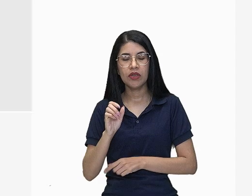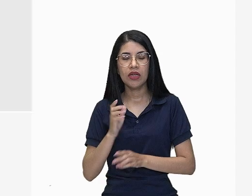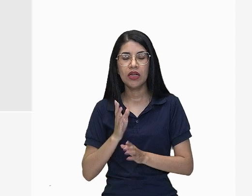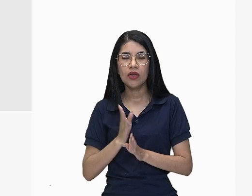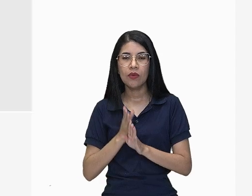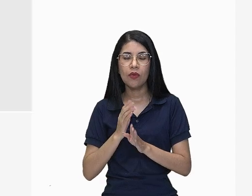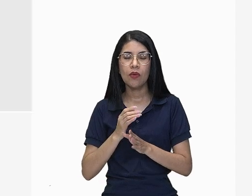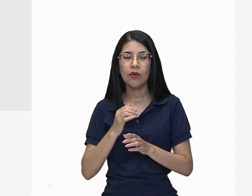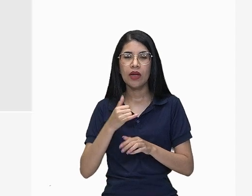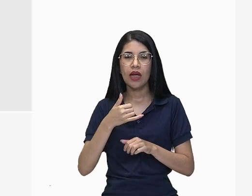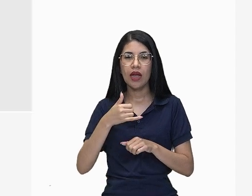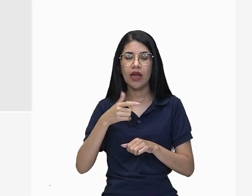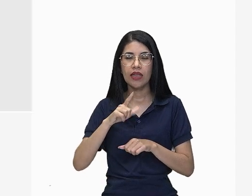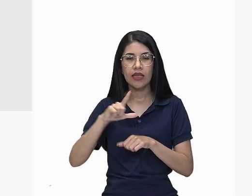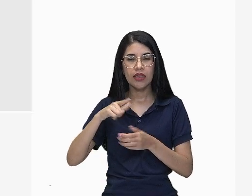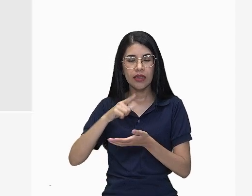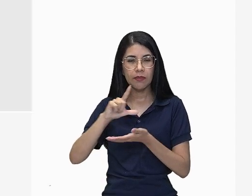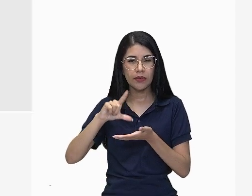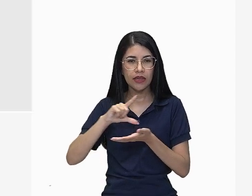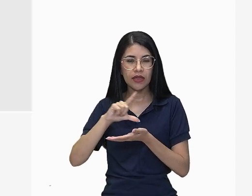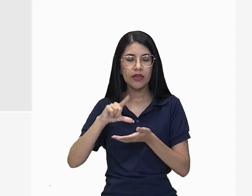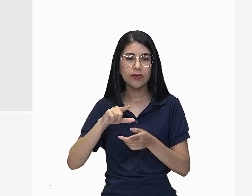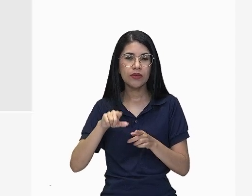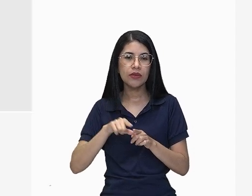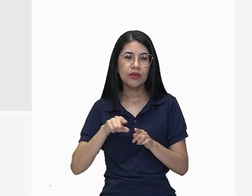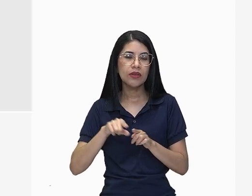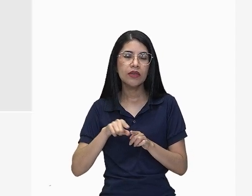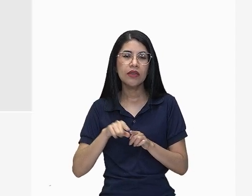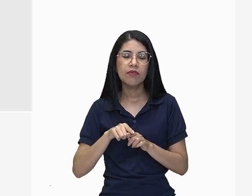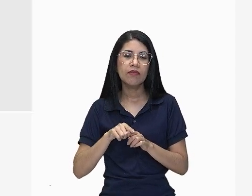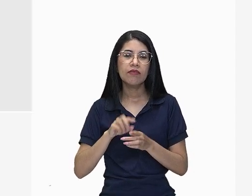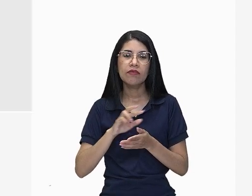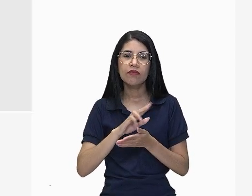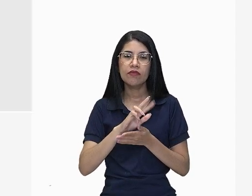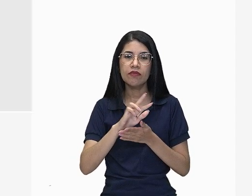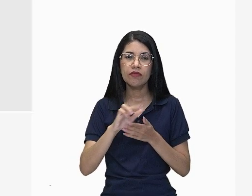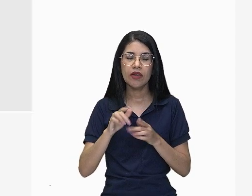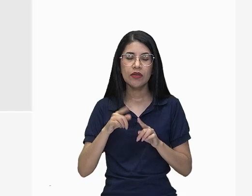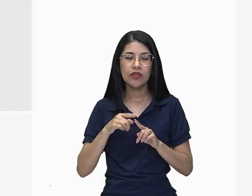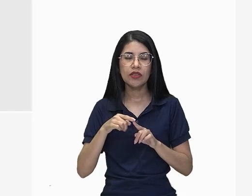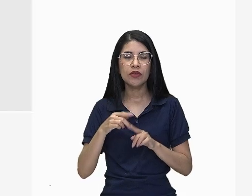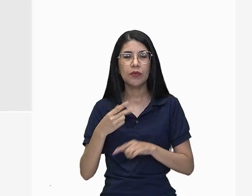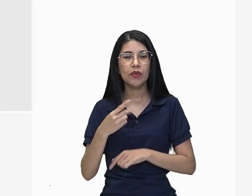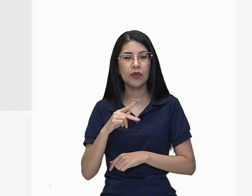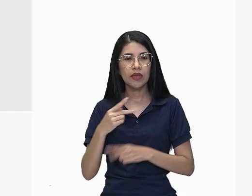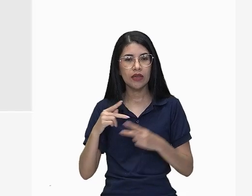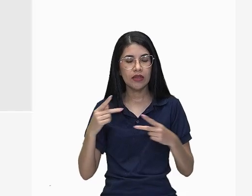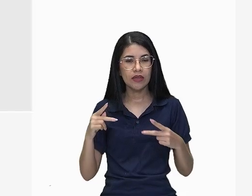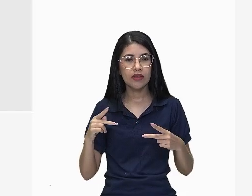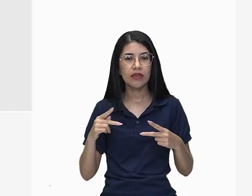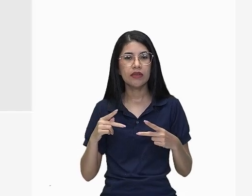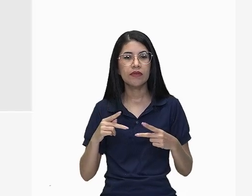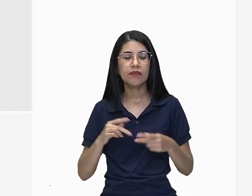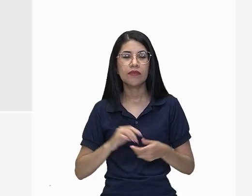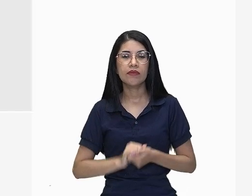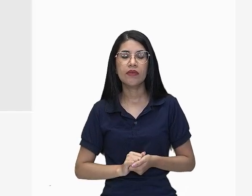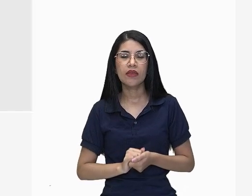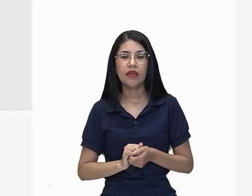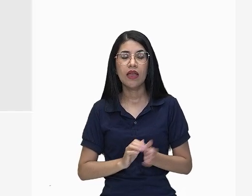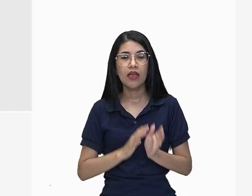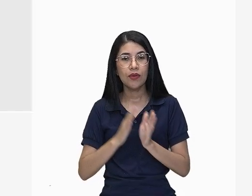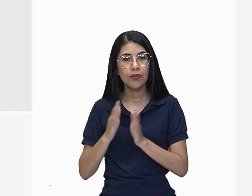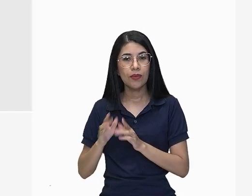lipídios, ácidos nucleicos, aminoácidos, proteínas, carboidratos, né? Já no secundário, nós temos a produção